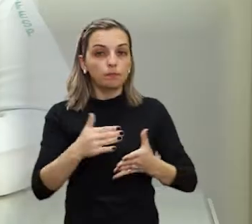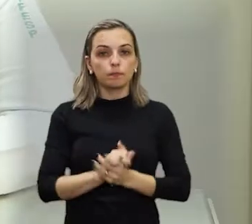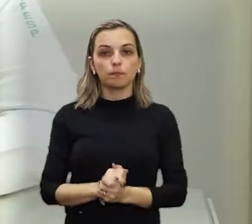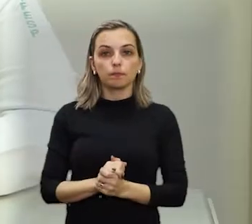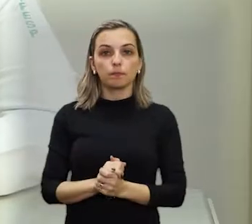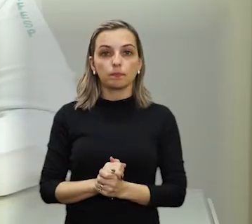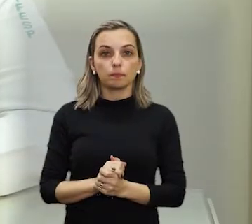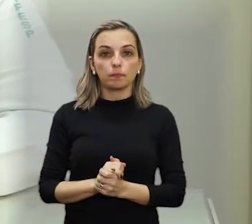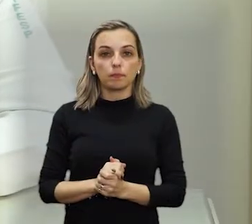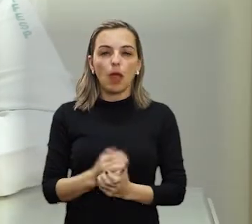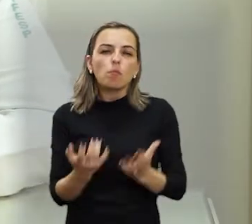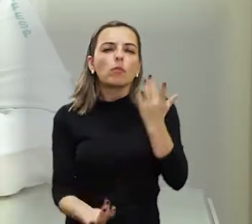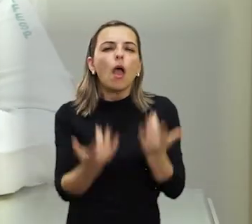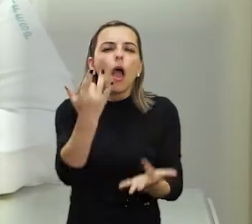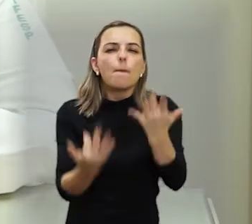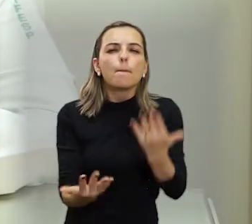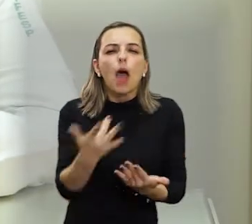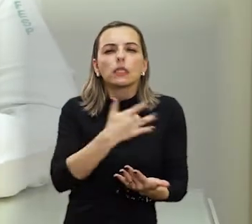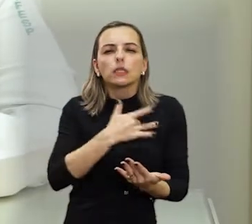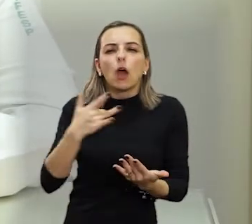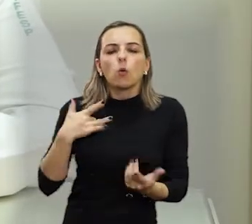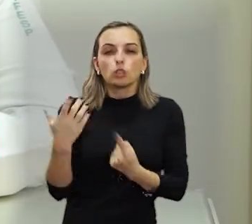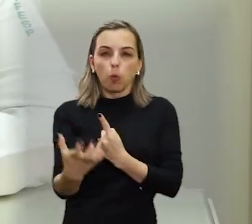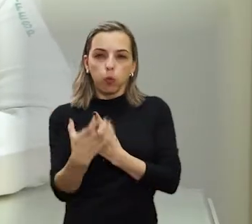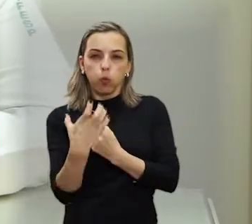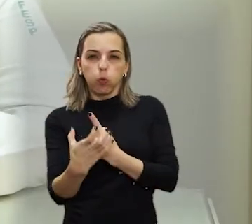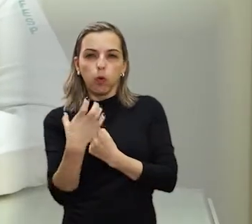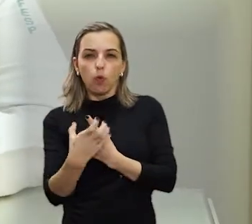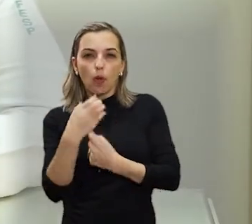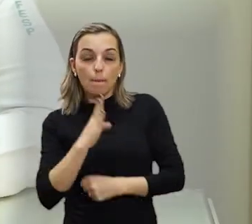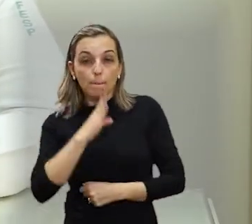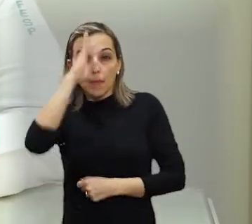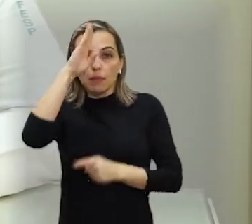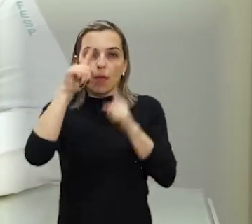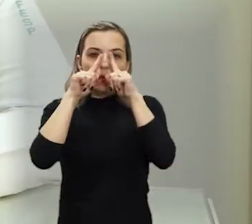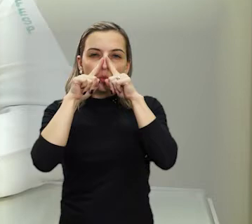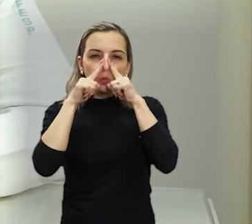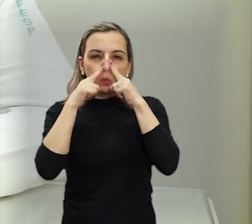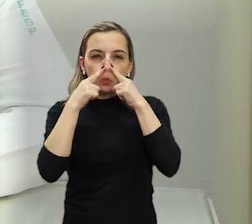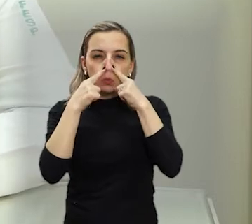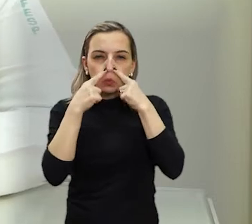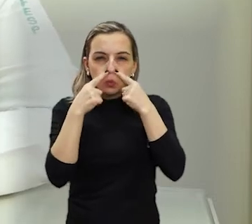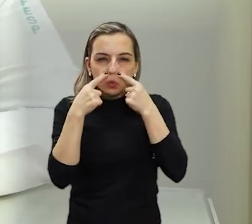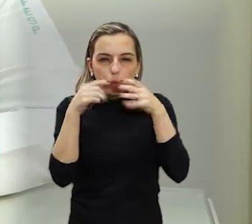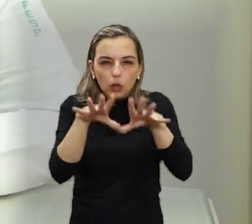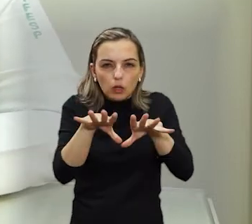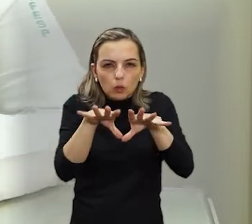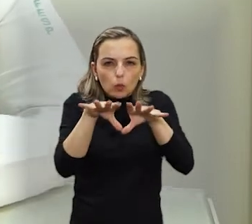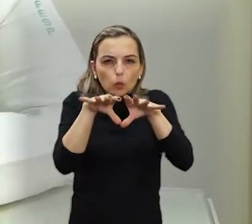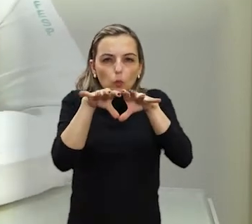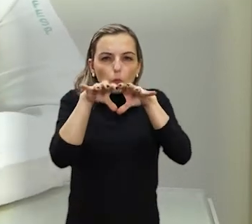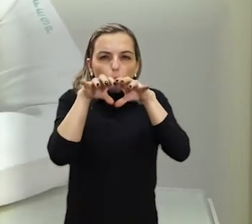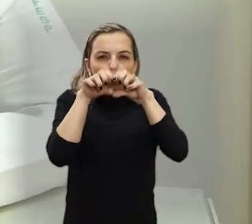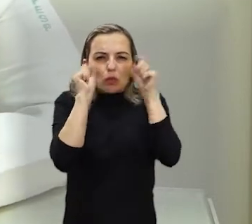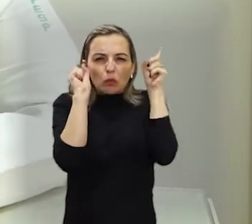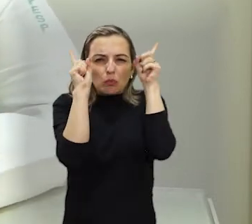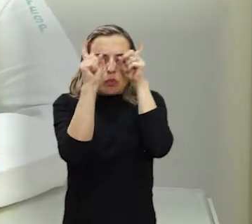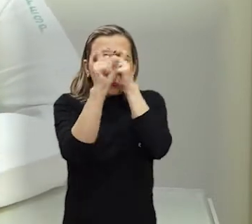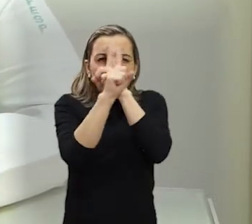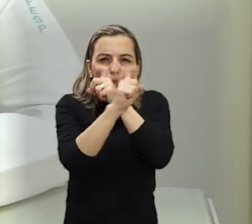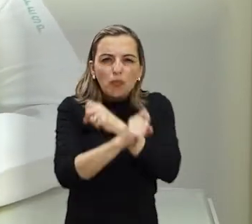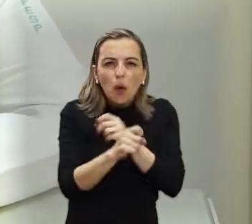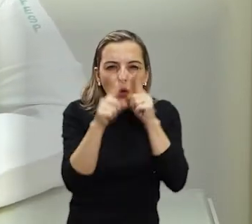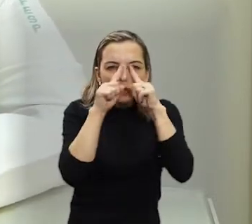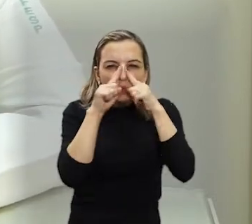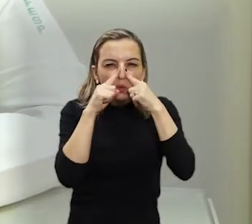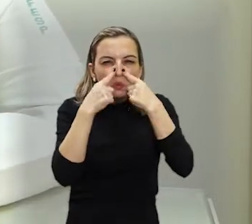As principais consequências que todo mundo associa às queimadas são relacionadas às vias aéreas. Então, o nariz